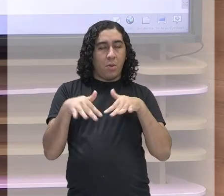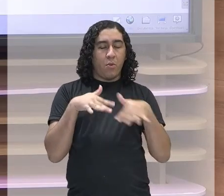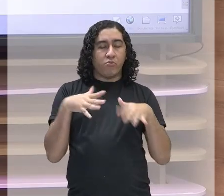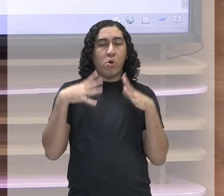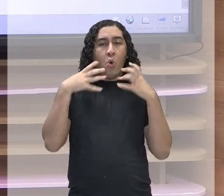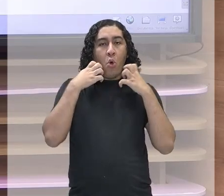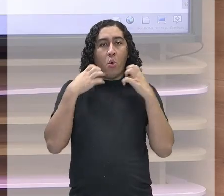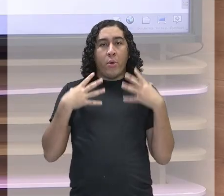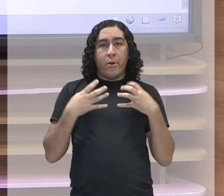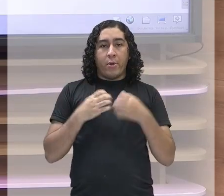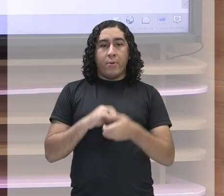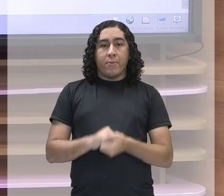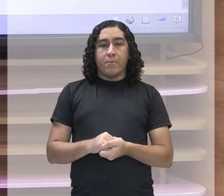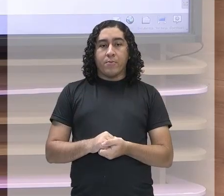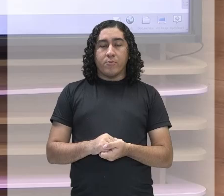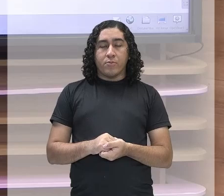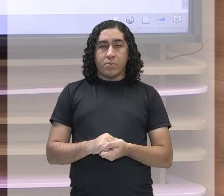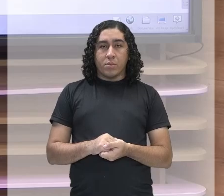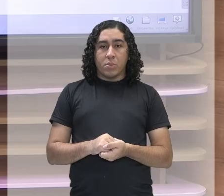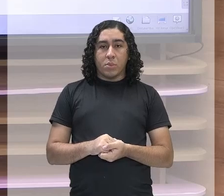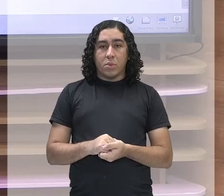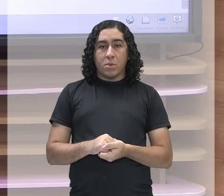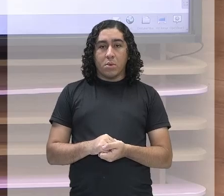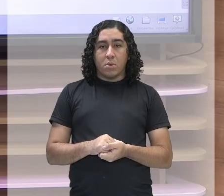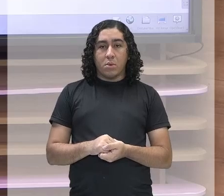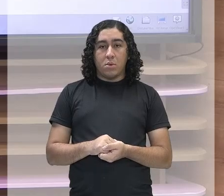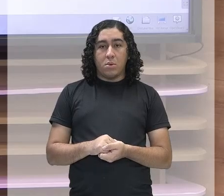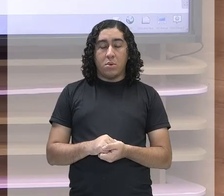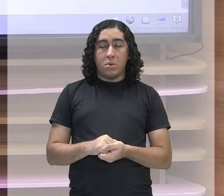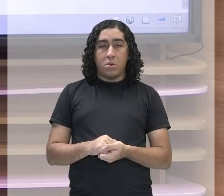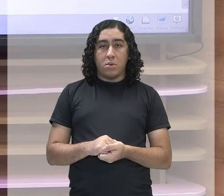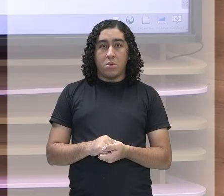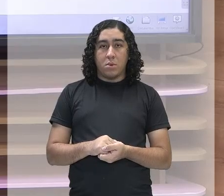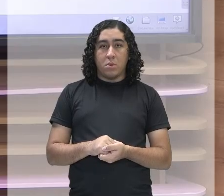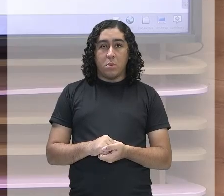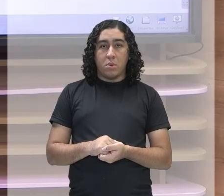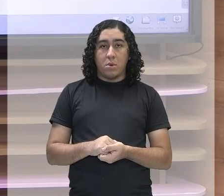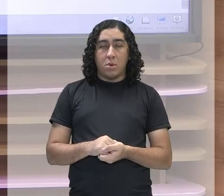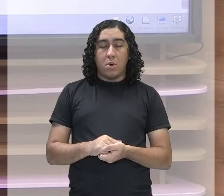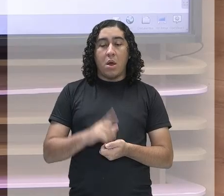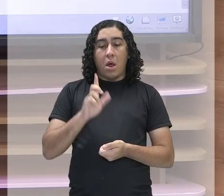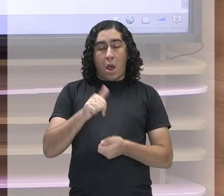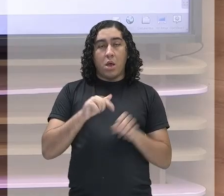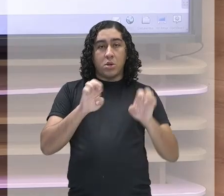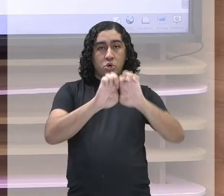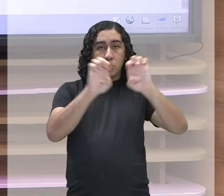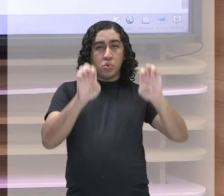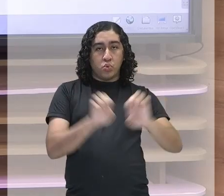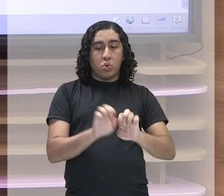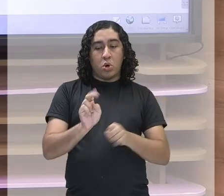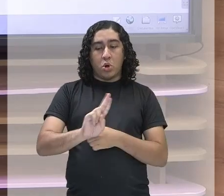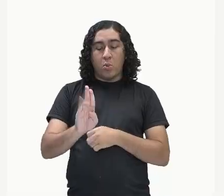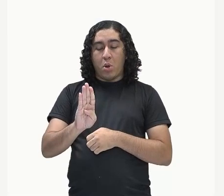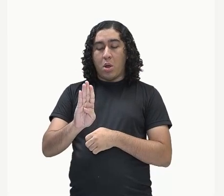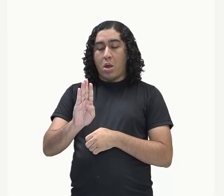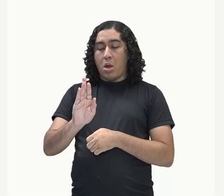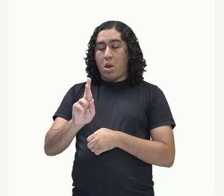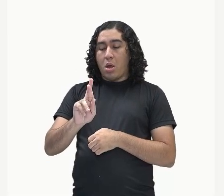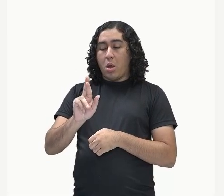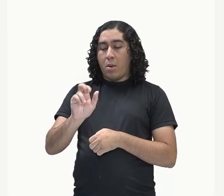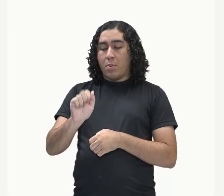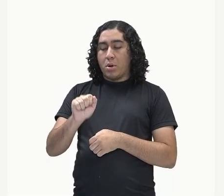fechar. Tá bom? Então, a estrutura relacionada com a respiração dos peixes são as brânquias. E no caso